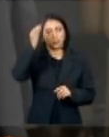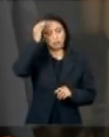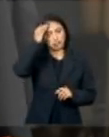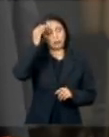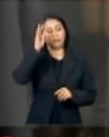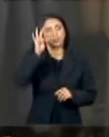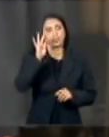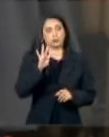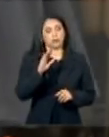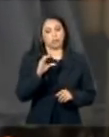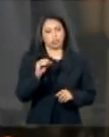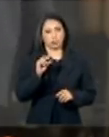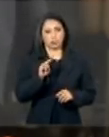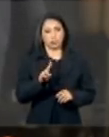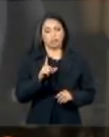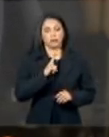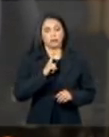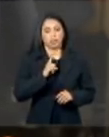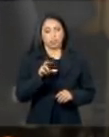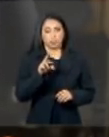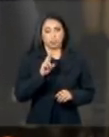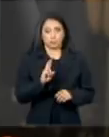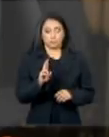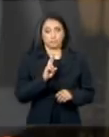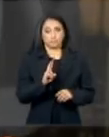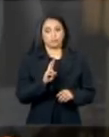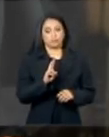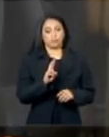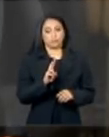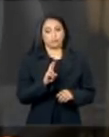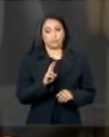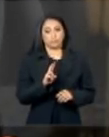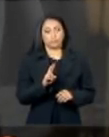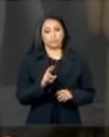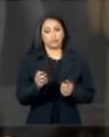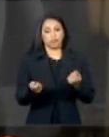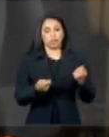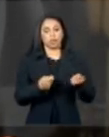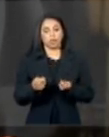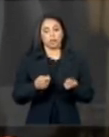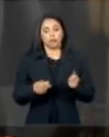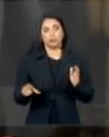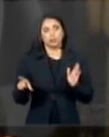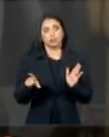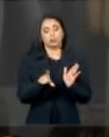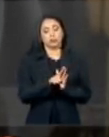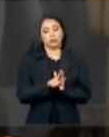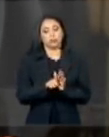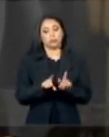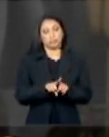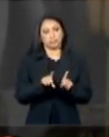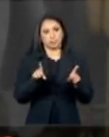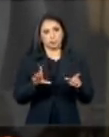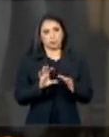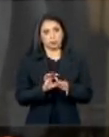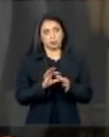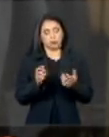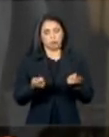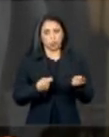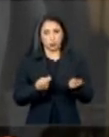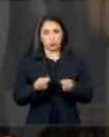representa representatividade e sua imponência neste controle de legalidade mas permitir que ele controla o